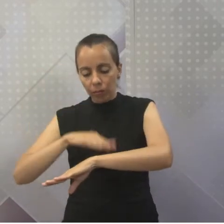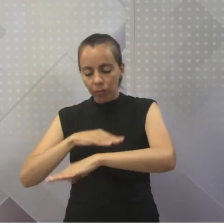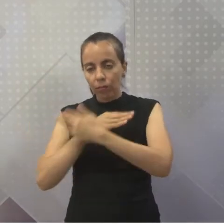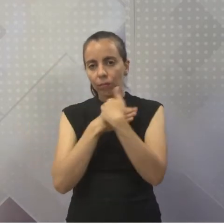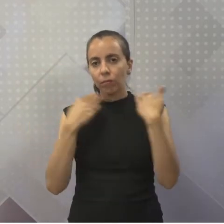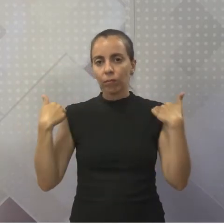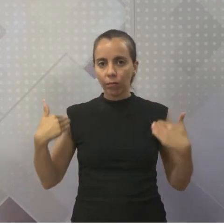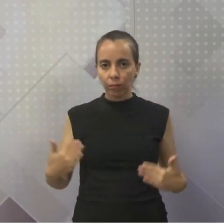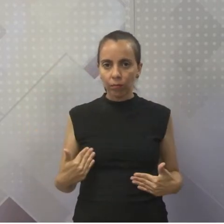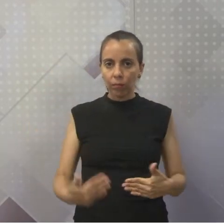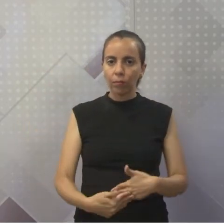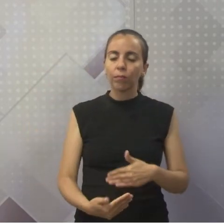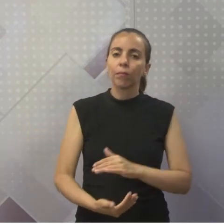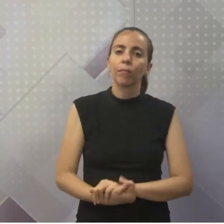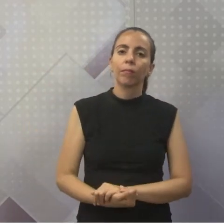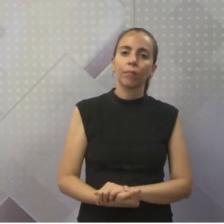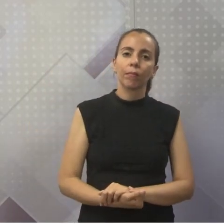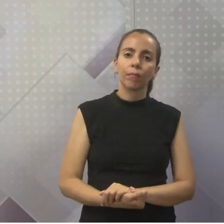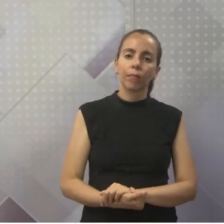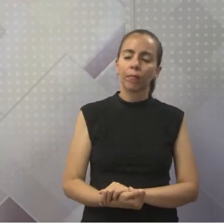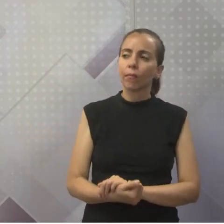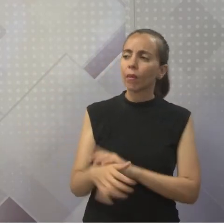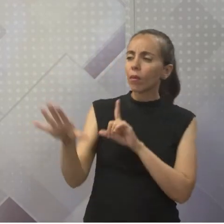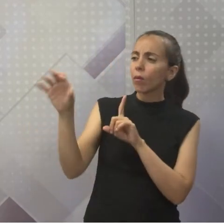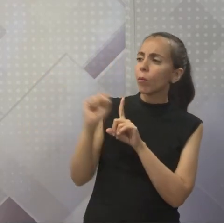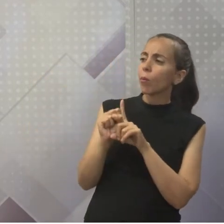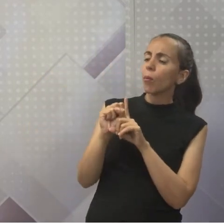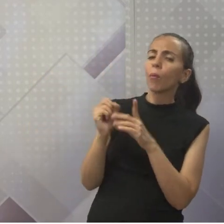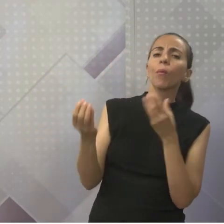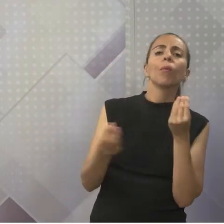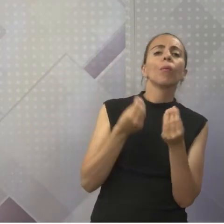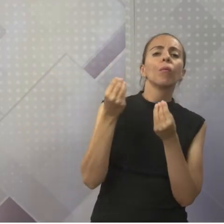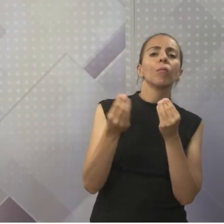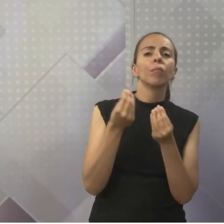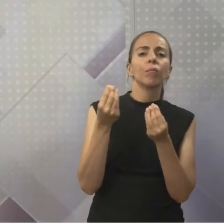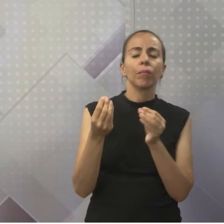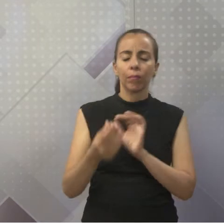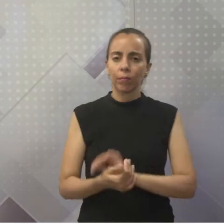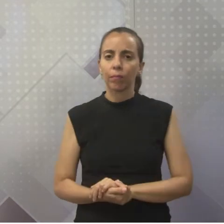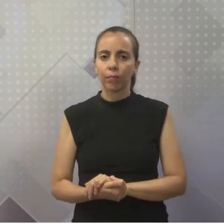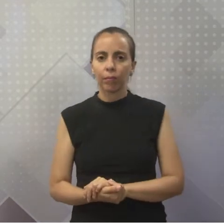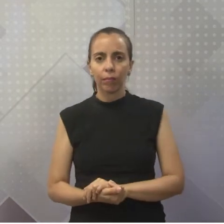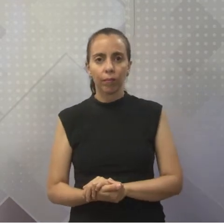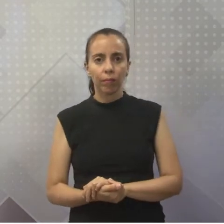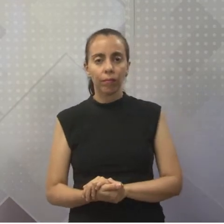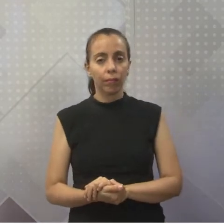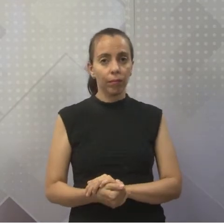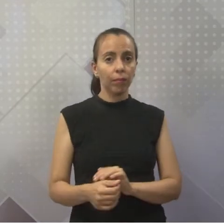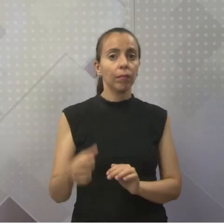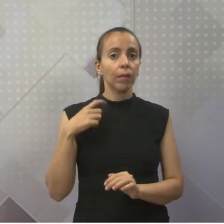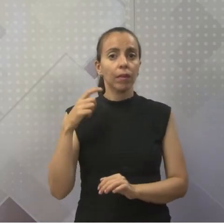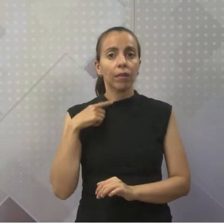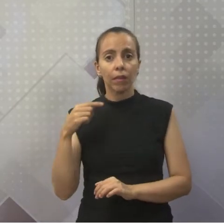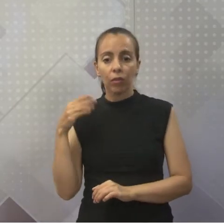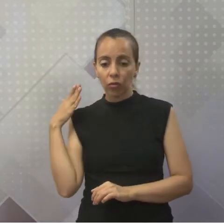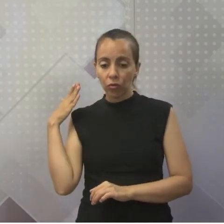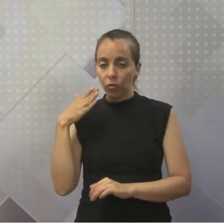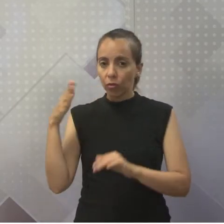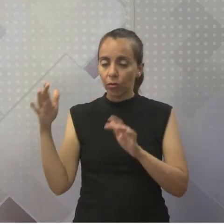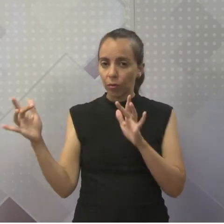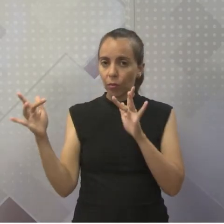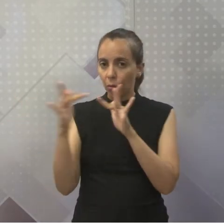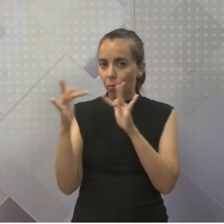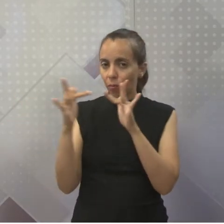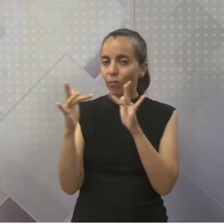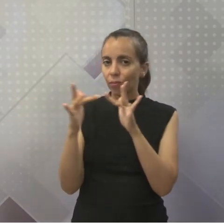Voltando, né? Professor, e para pegar essas doenças, né? Há o contágio direto, quando